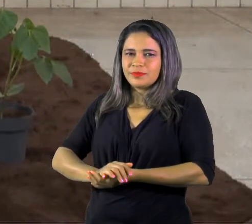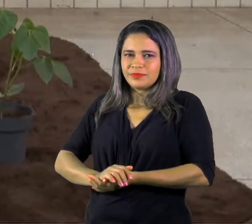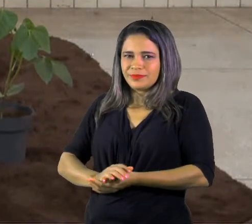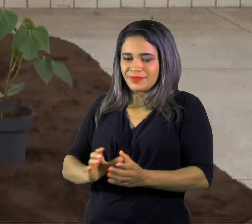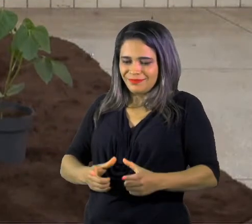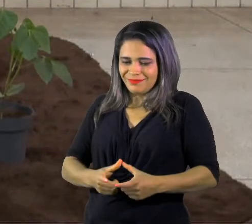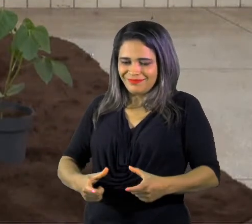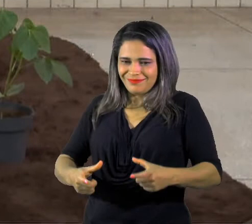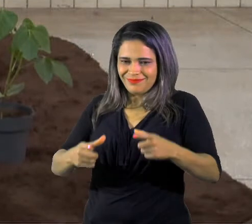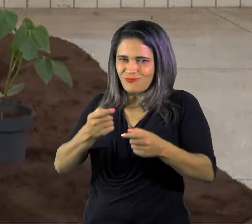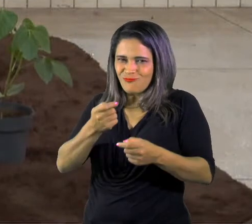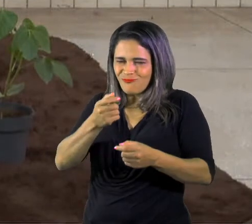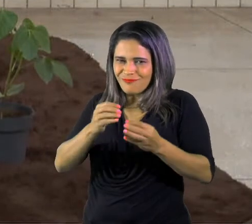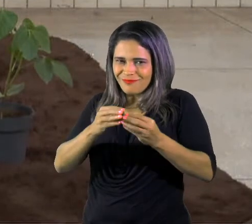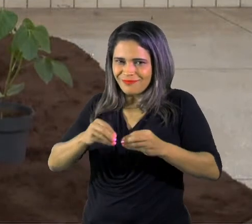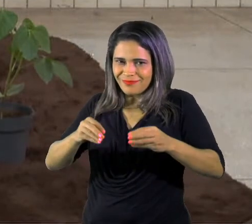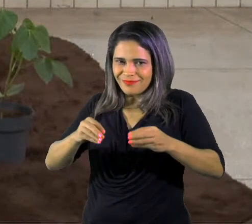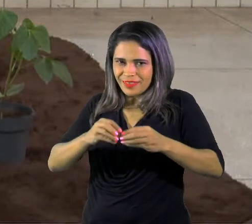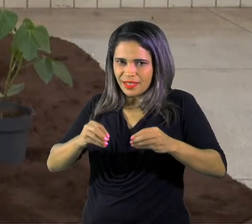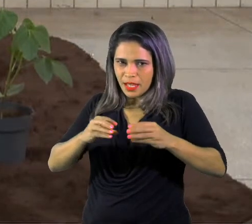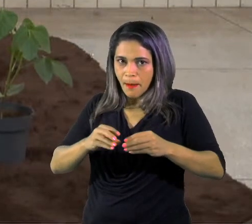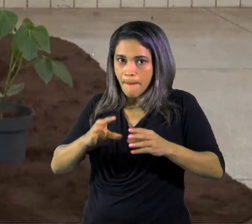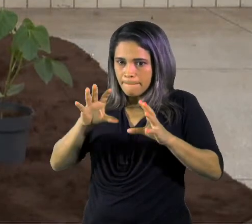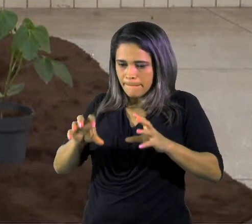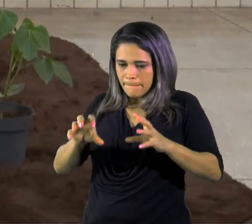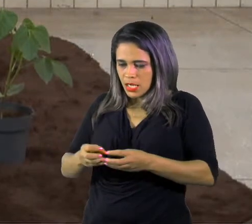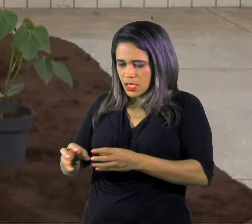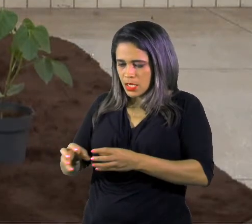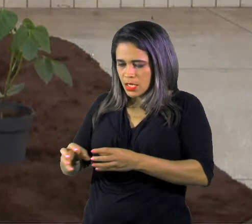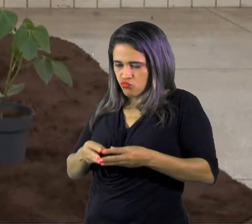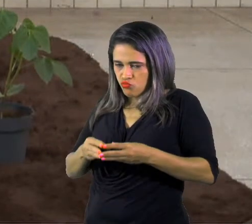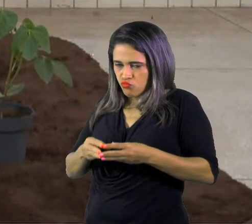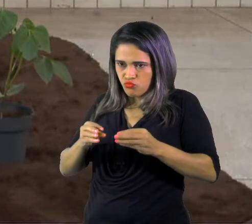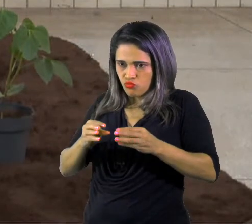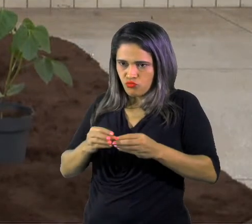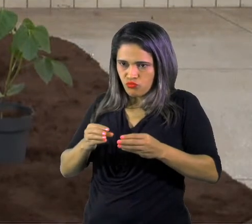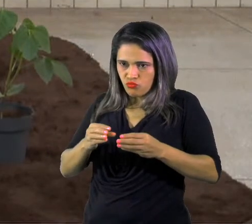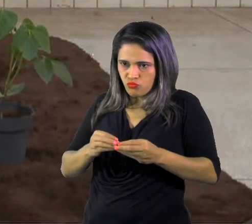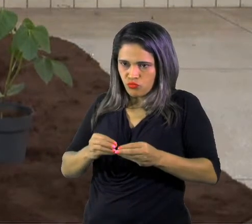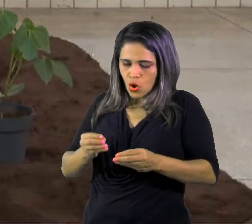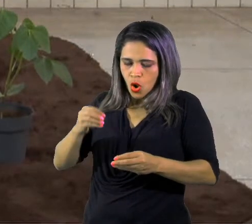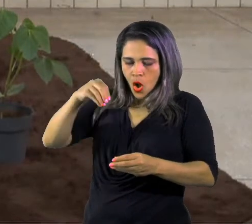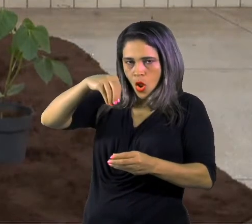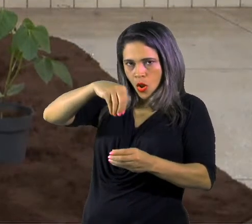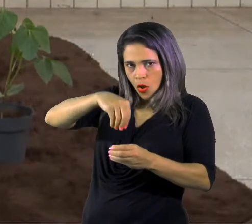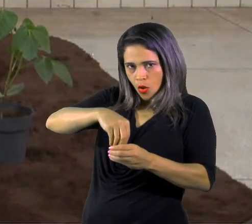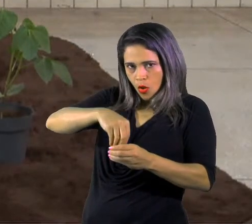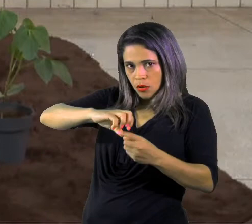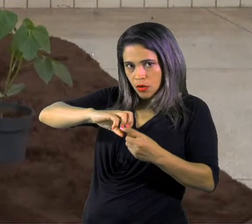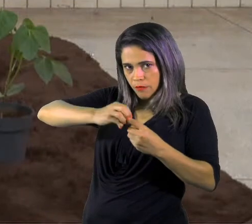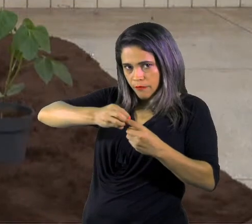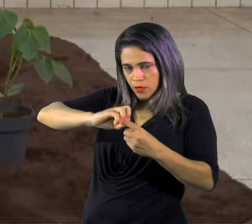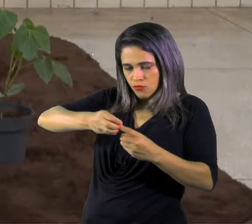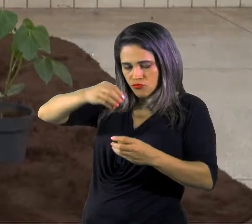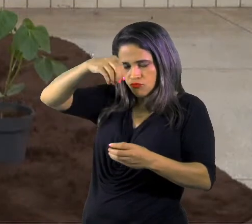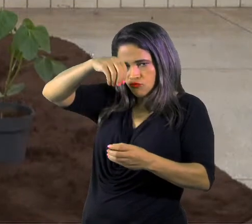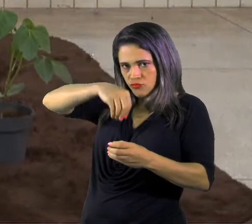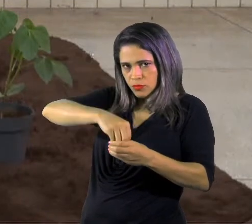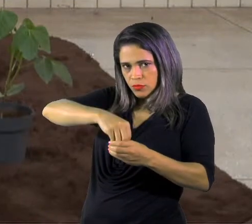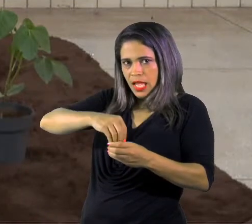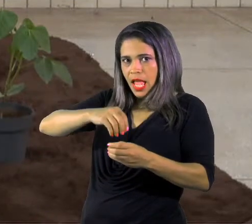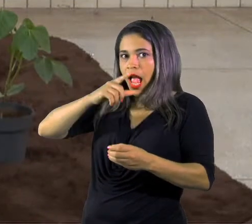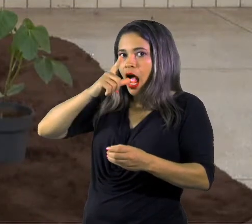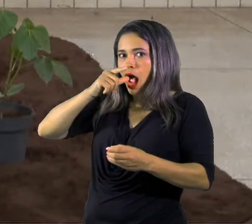a gente vai pegar um pouquinho de algodão no recipiente, colocar a sementinha e aí a gente vai